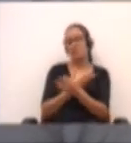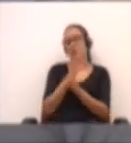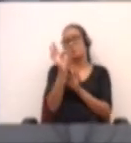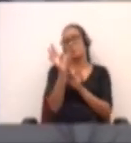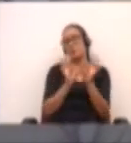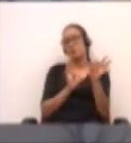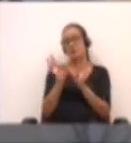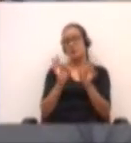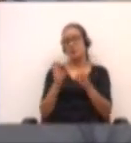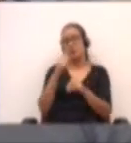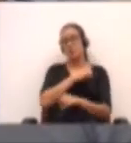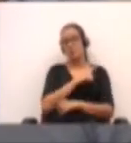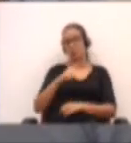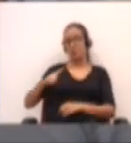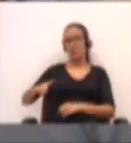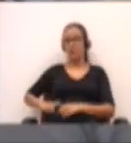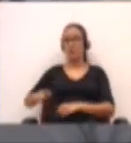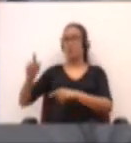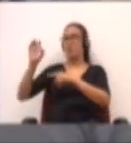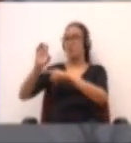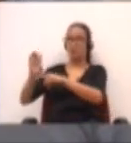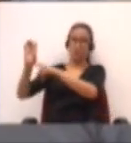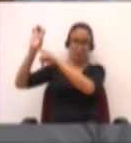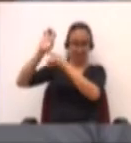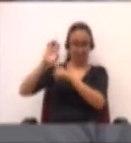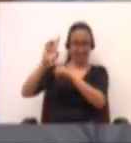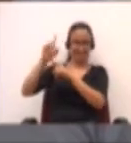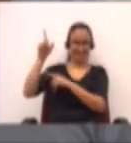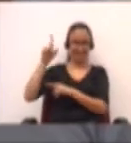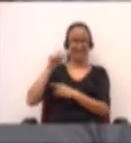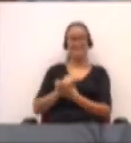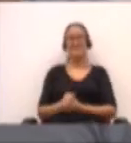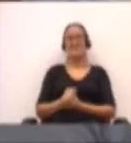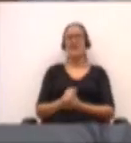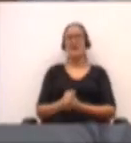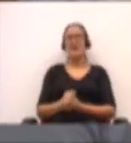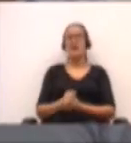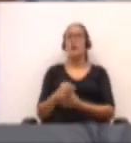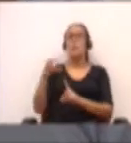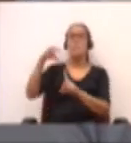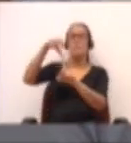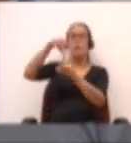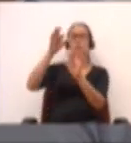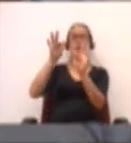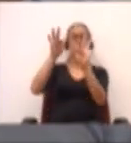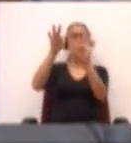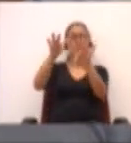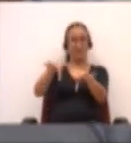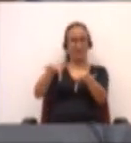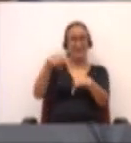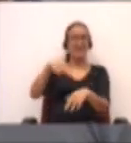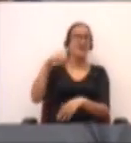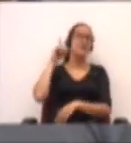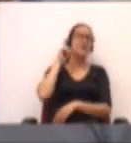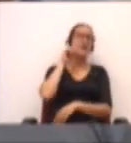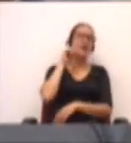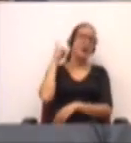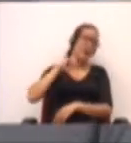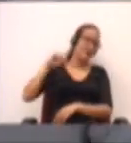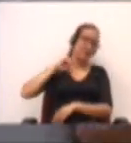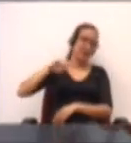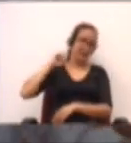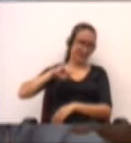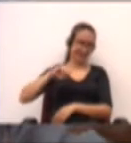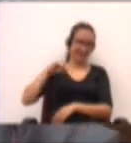planejamento do governo do Estado em fazer o ponto final do trem regional em Americana. Qual é o